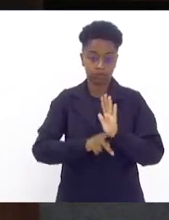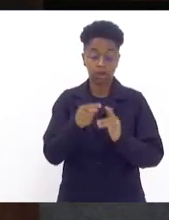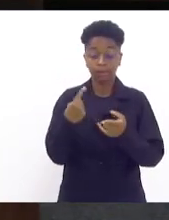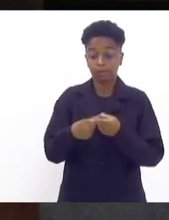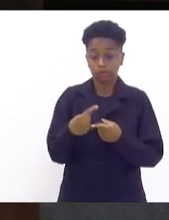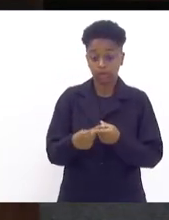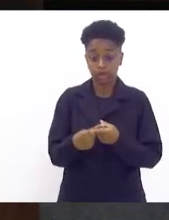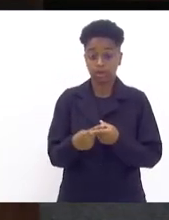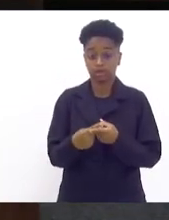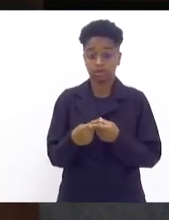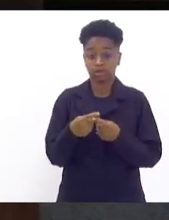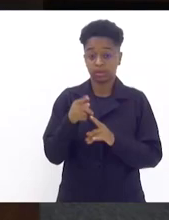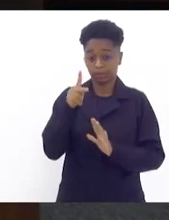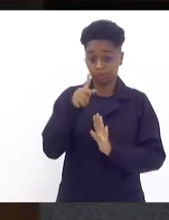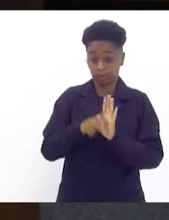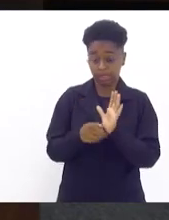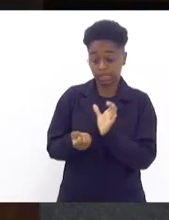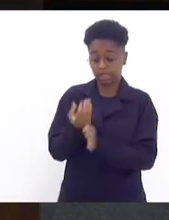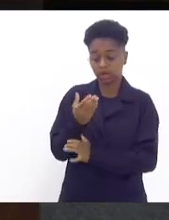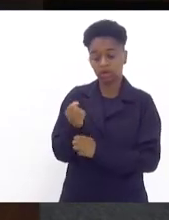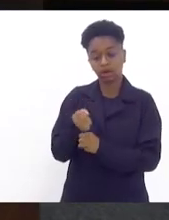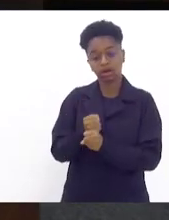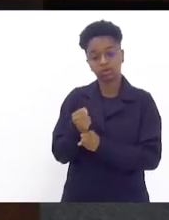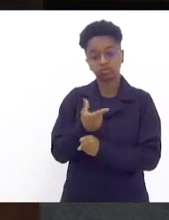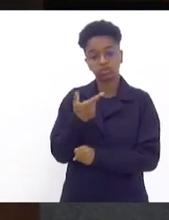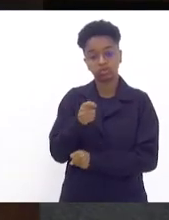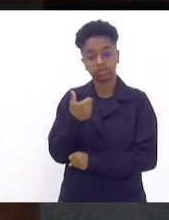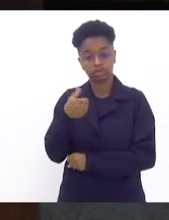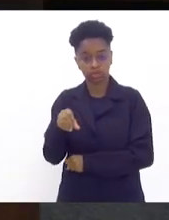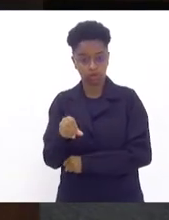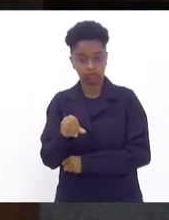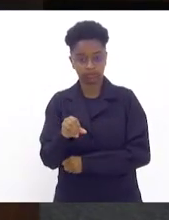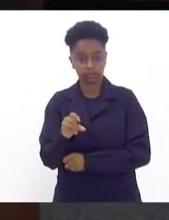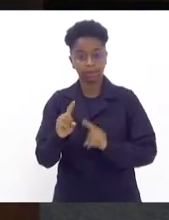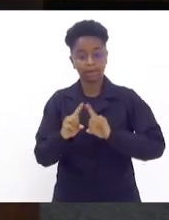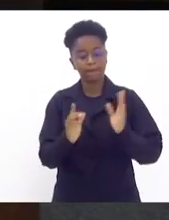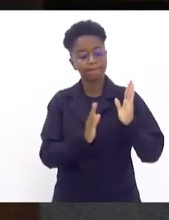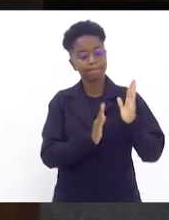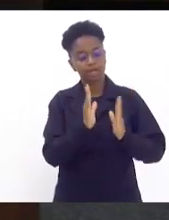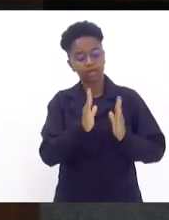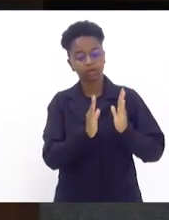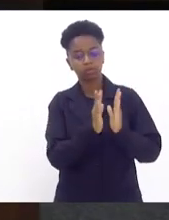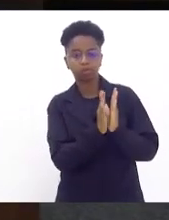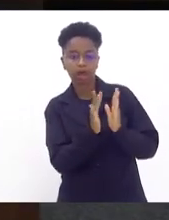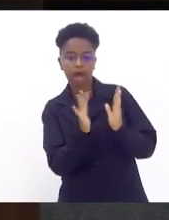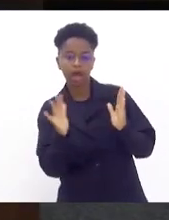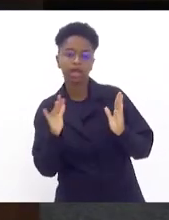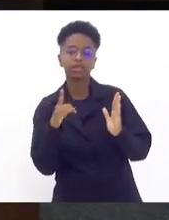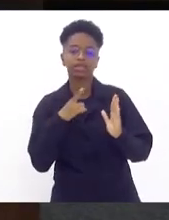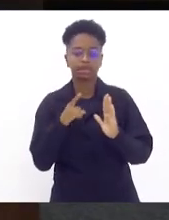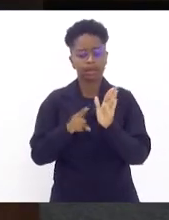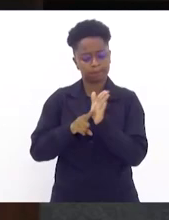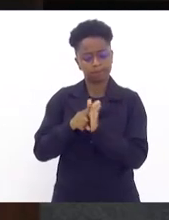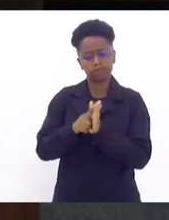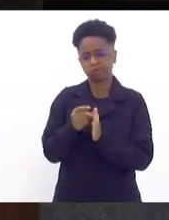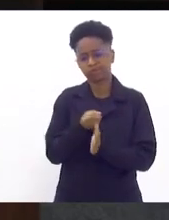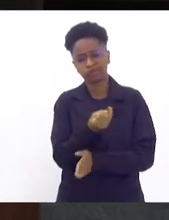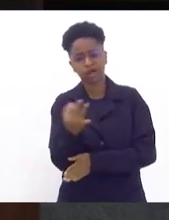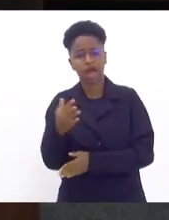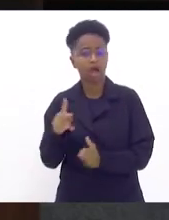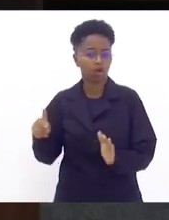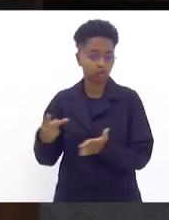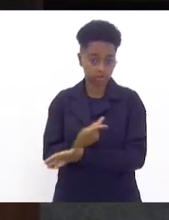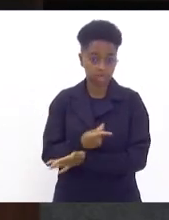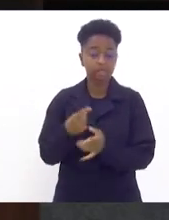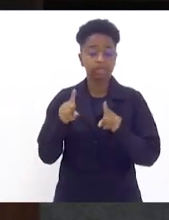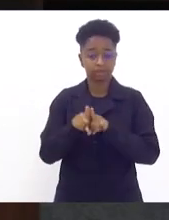ele foi protocolado em 2019. De 2019 a 2023, tivemos muitas pesquisas acontecendo, até por